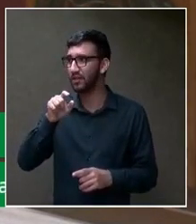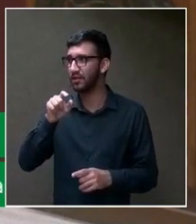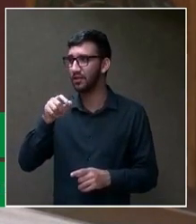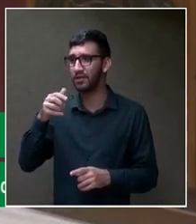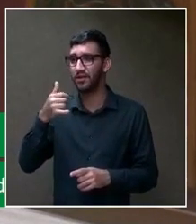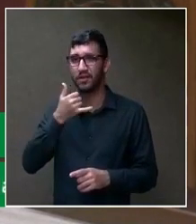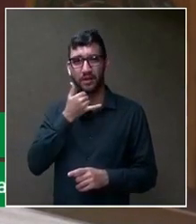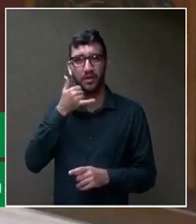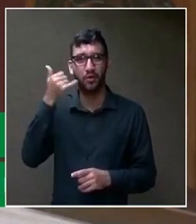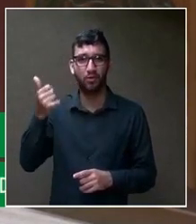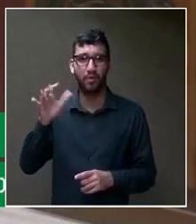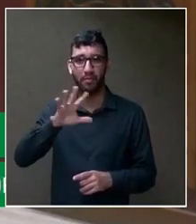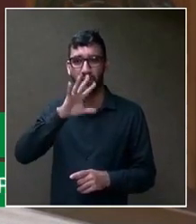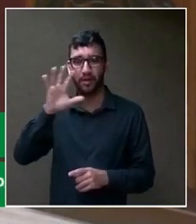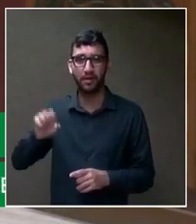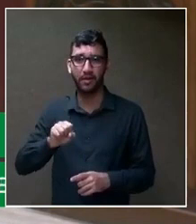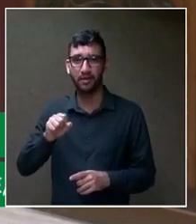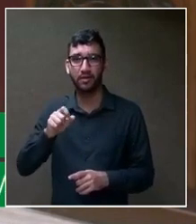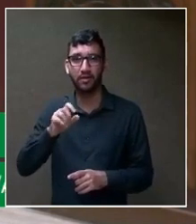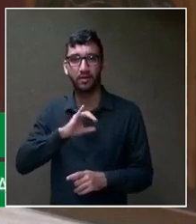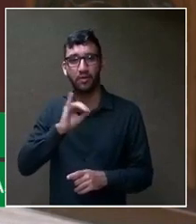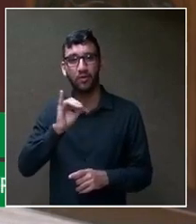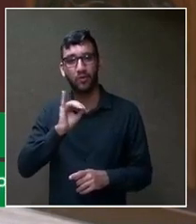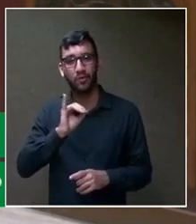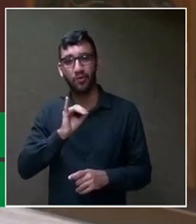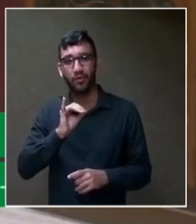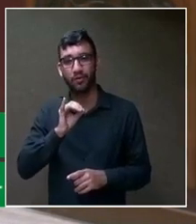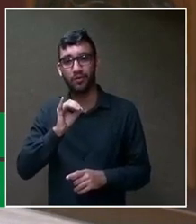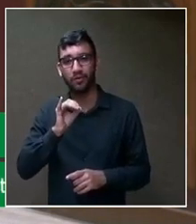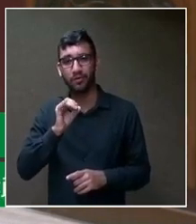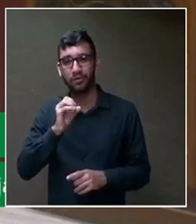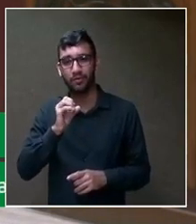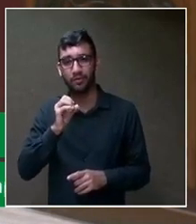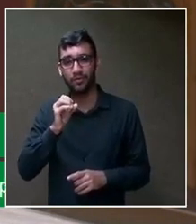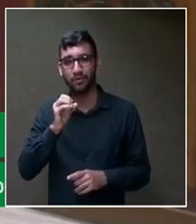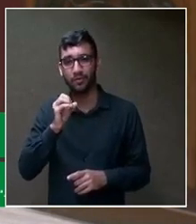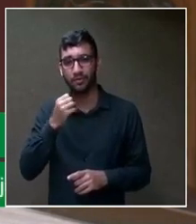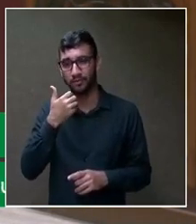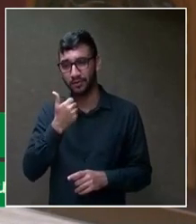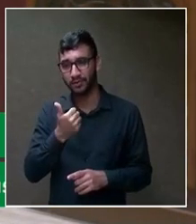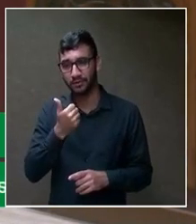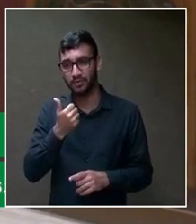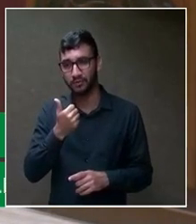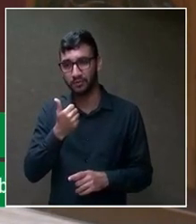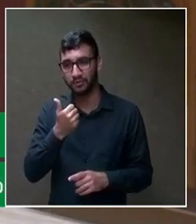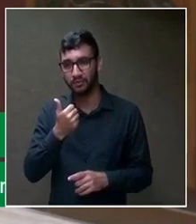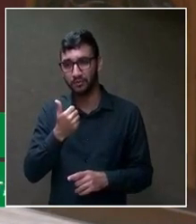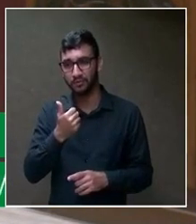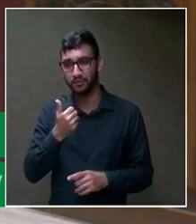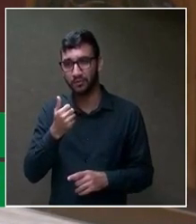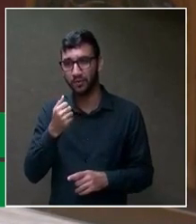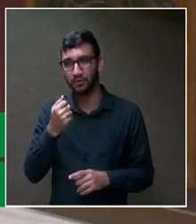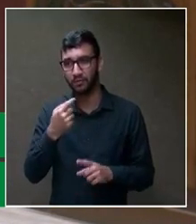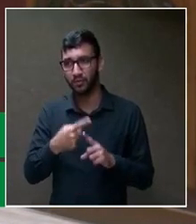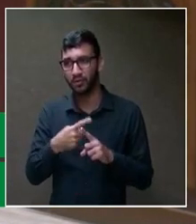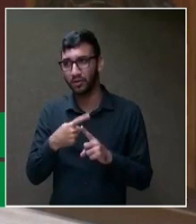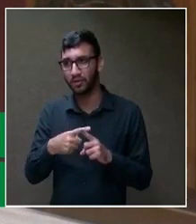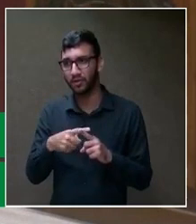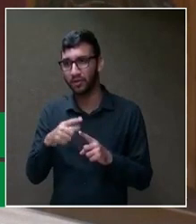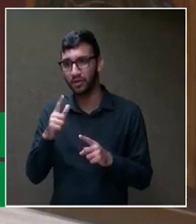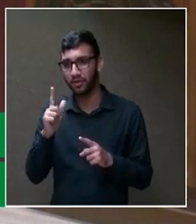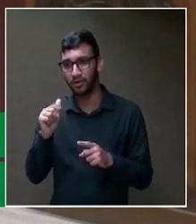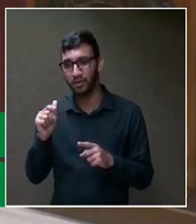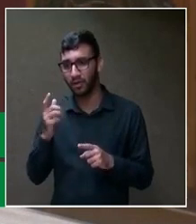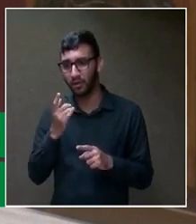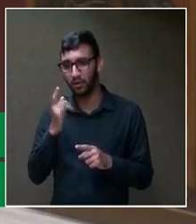ele ligou para buscar ela, ela atendeu assim, oi, vida. Isso eu não esqueço. Ela que atendeu? Foi a última vez que